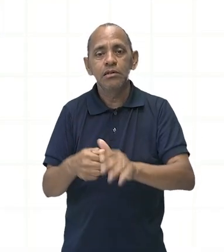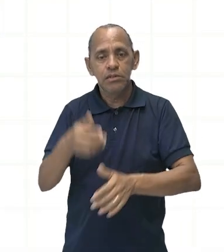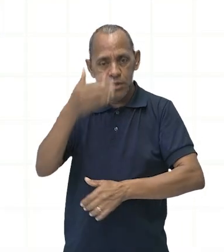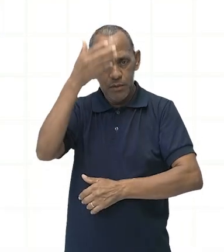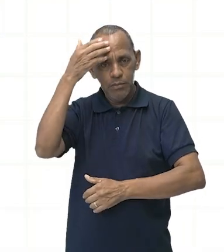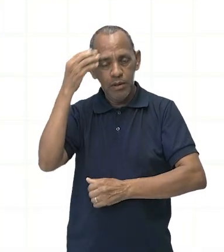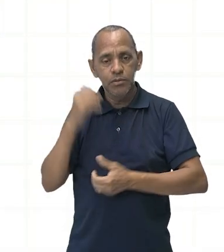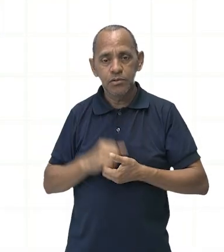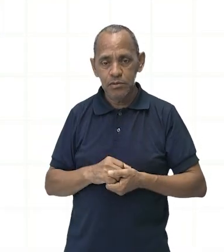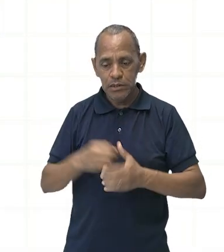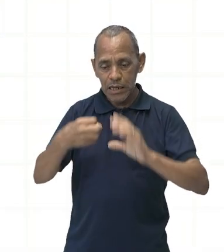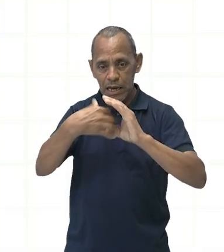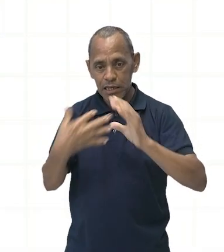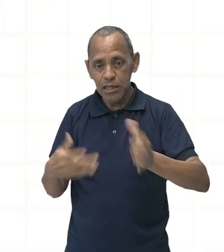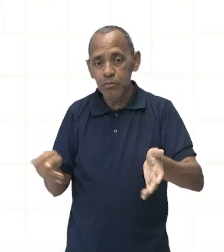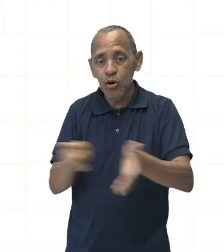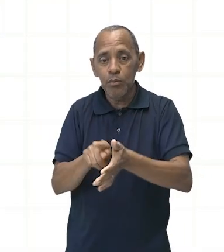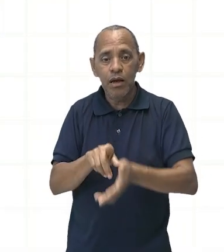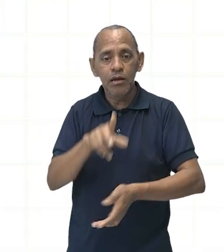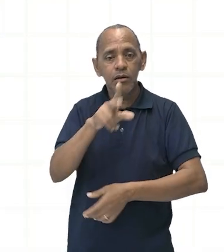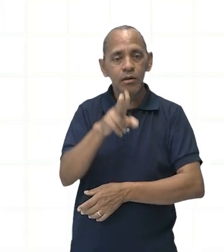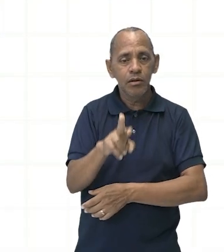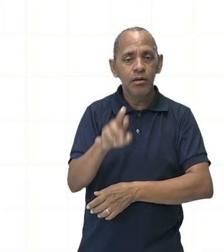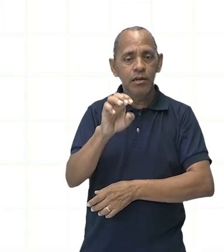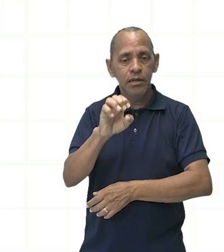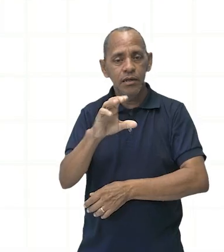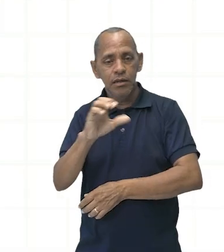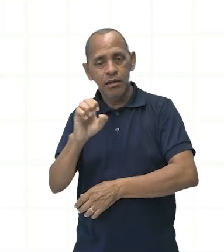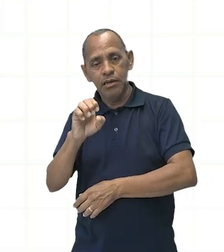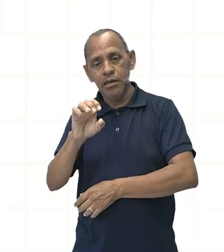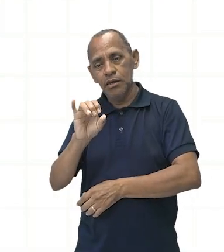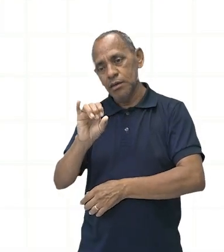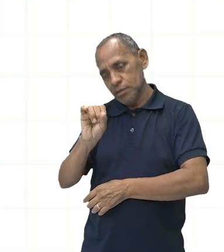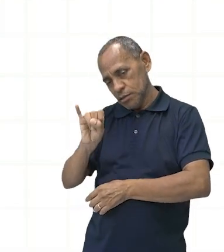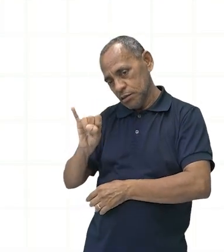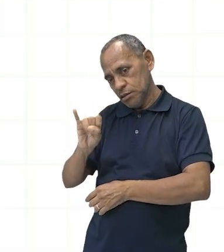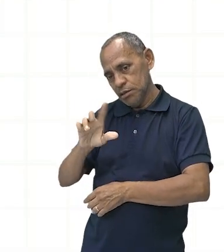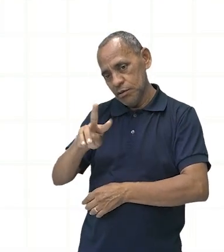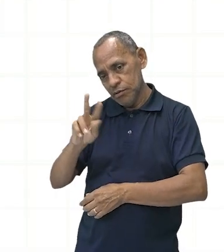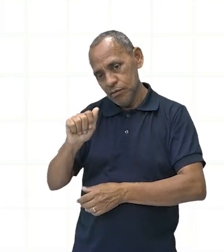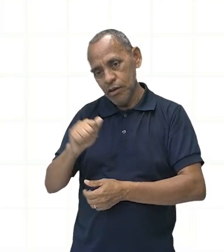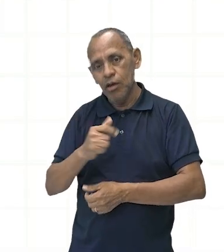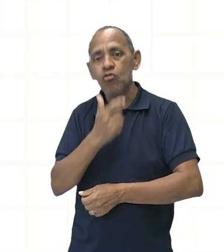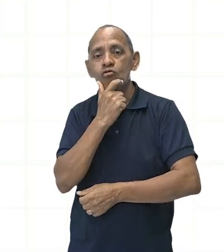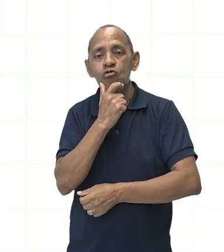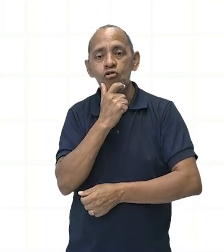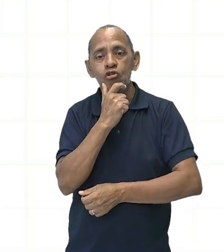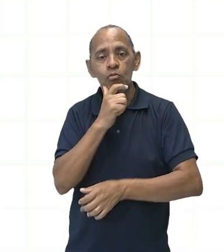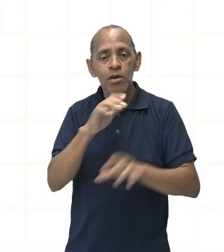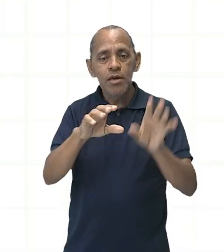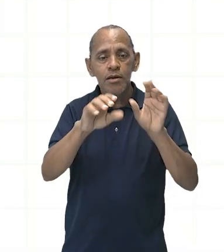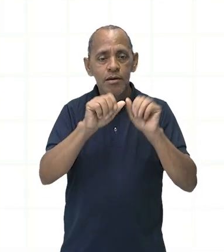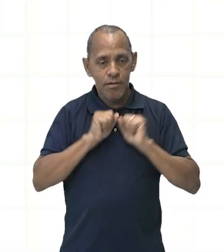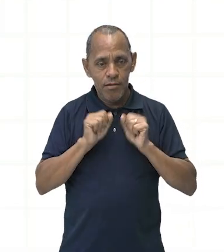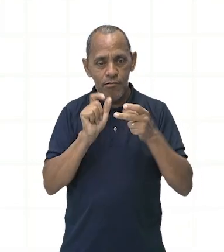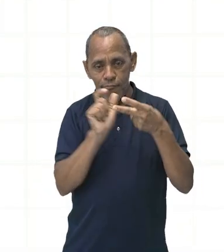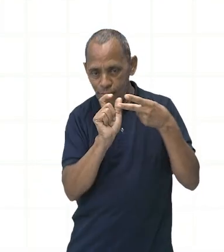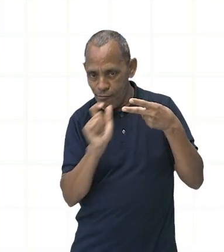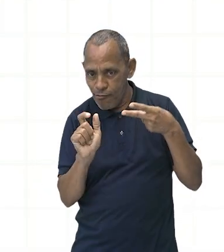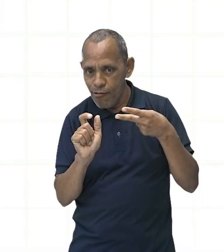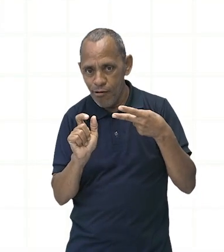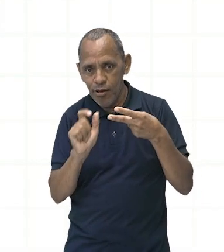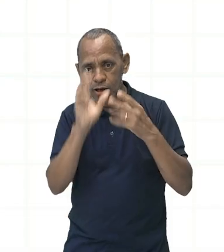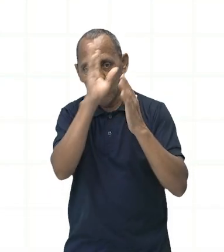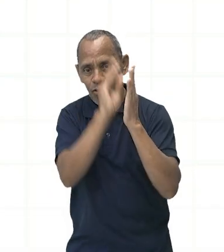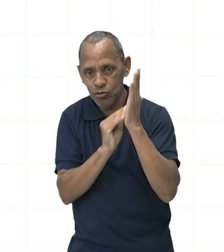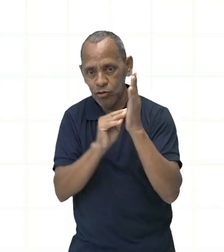característica recessiva. Da segunda aqui, nós temos um homem que ele é portador, ou seja, ele carrega o gene no seu